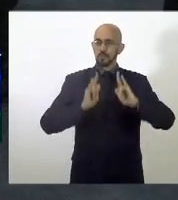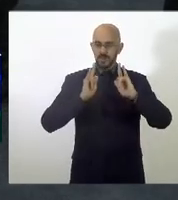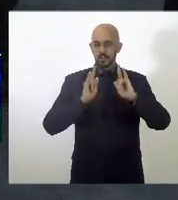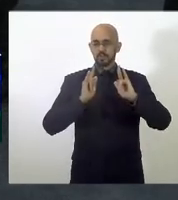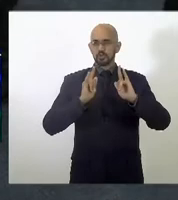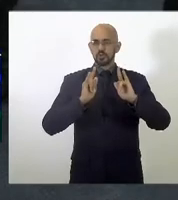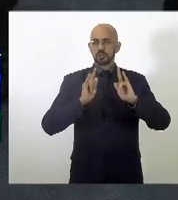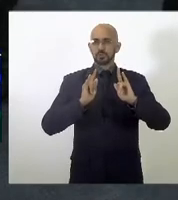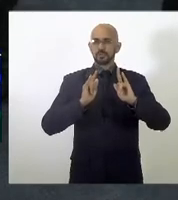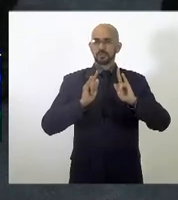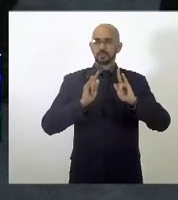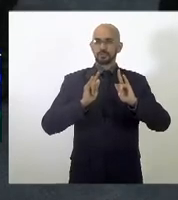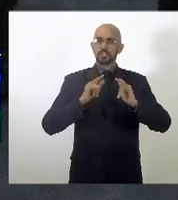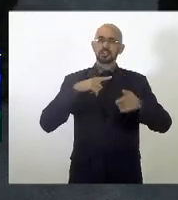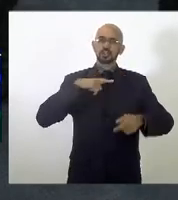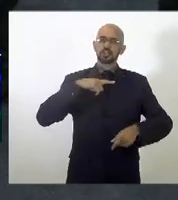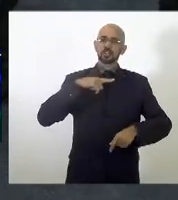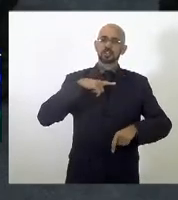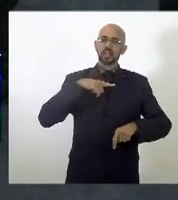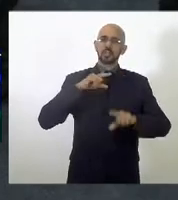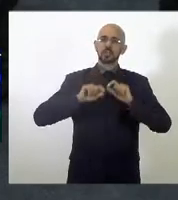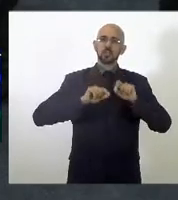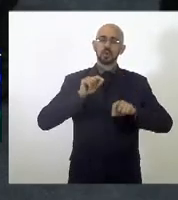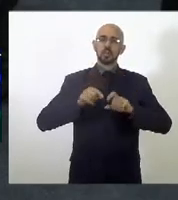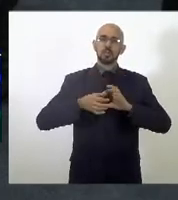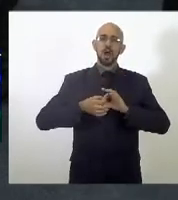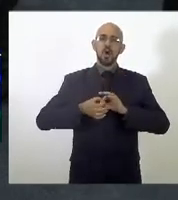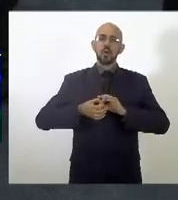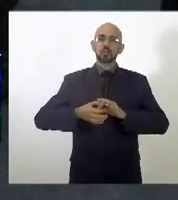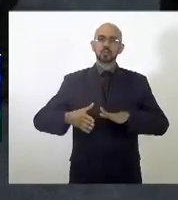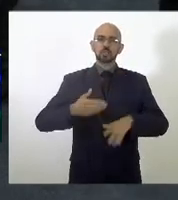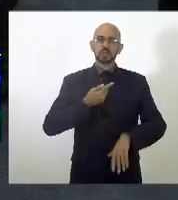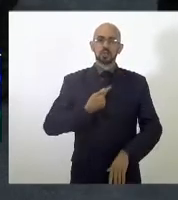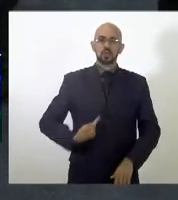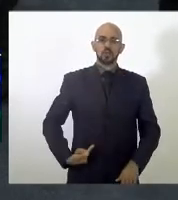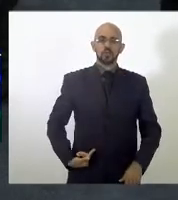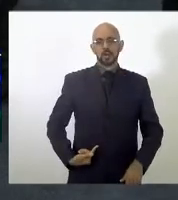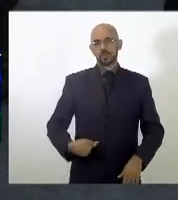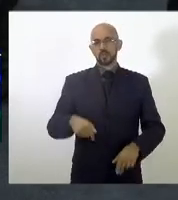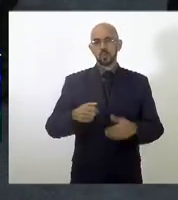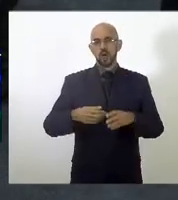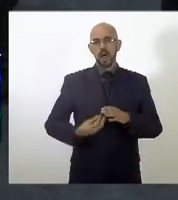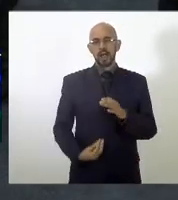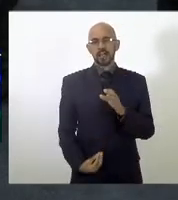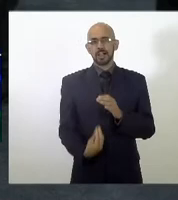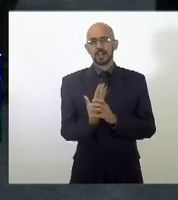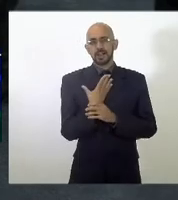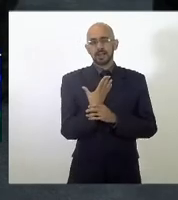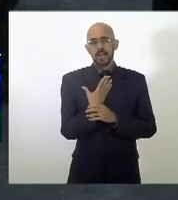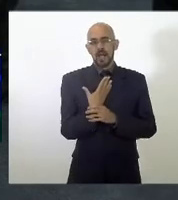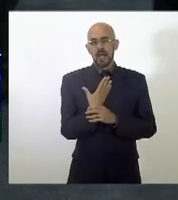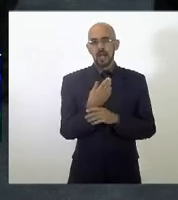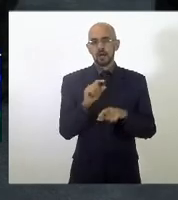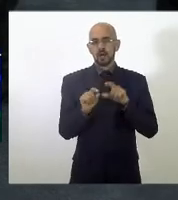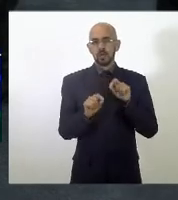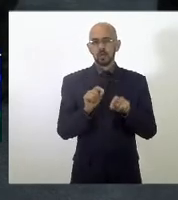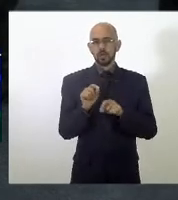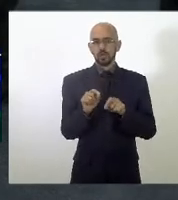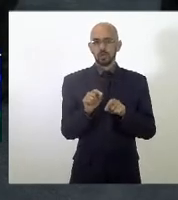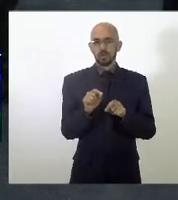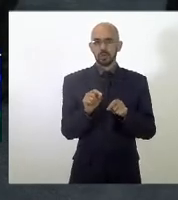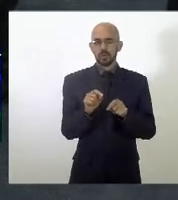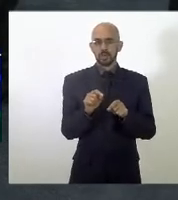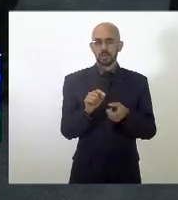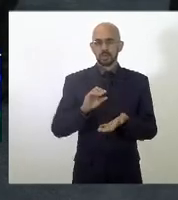especificamente autorizando o governador a criar linhas de crédito, né, para o